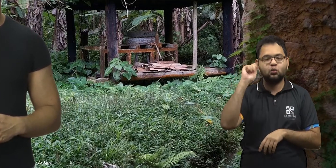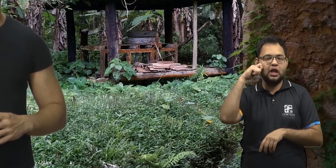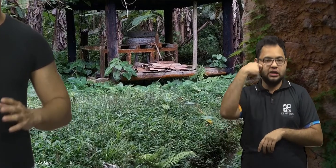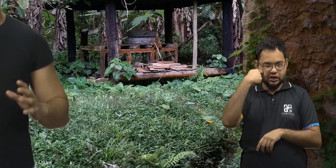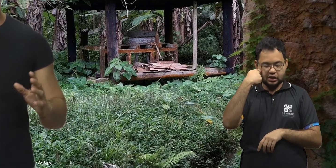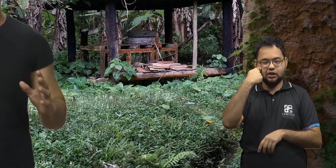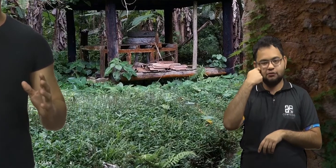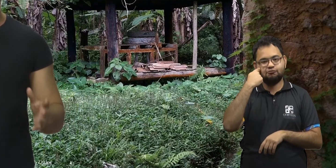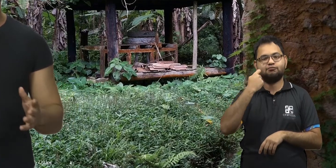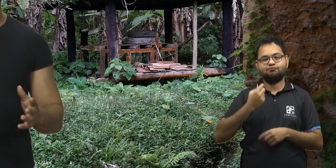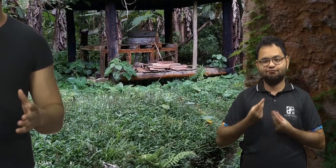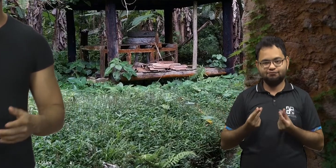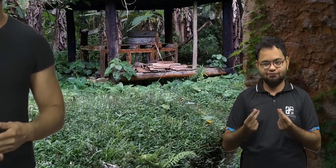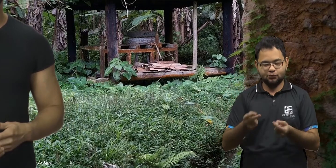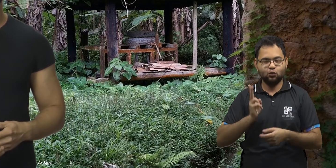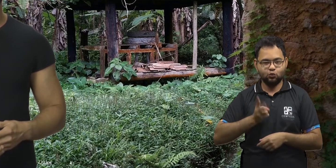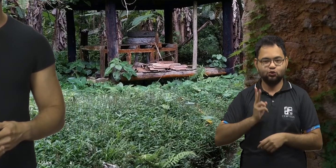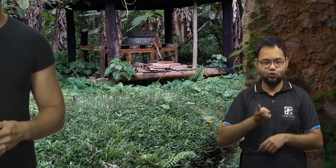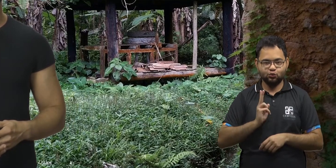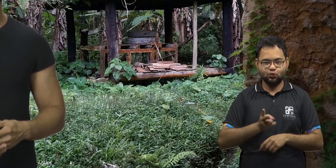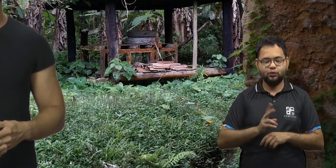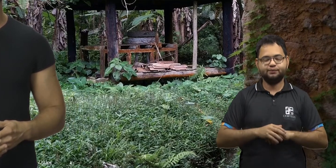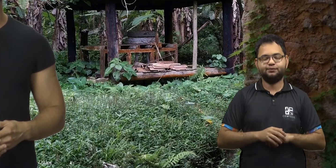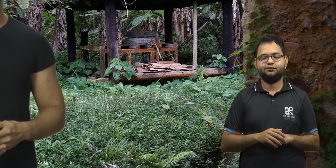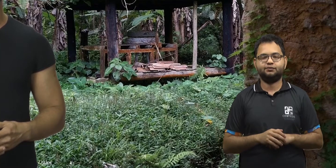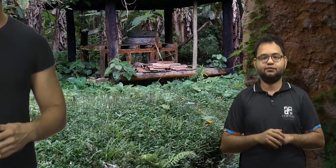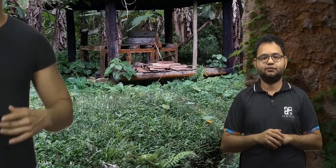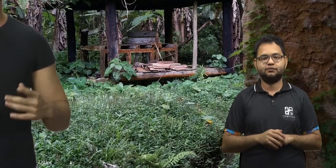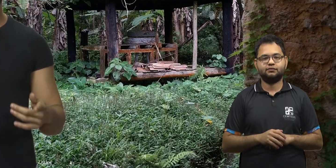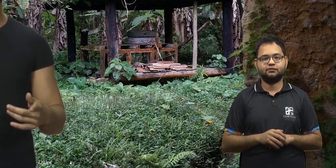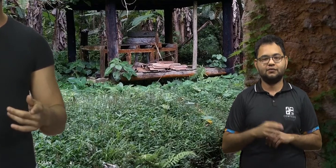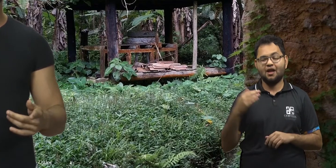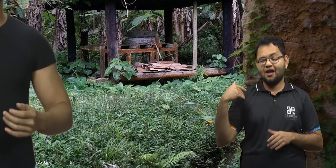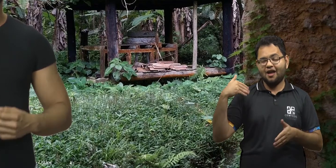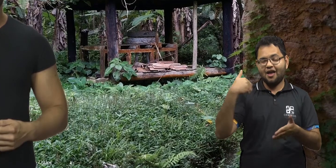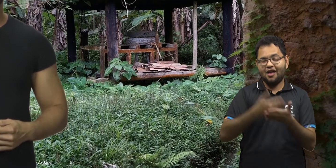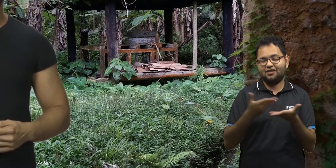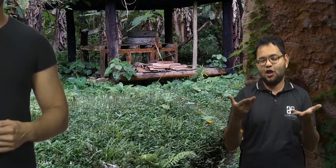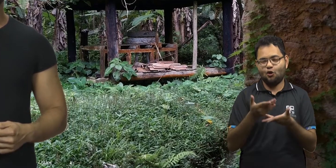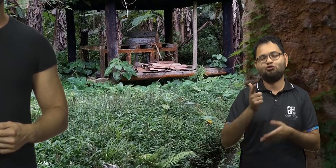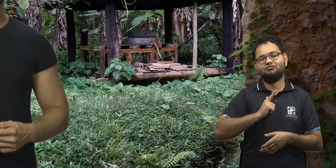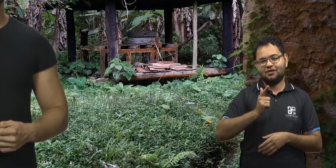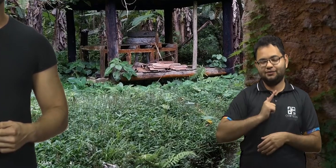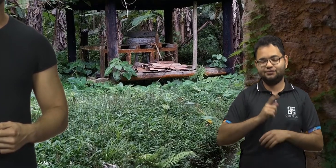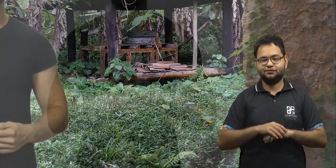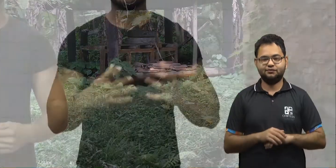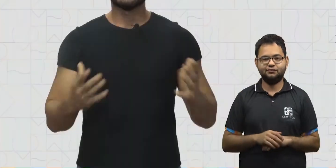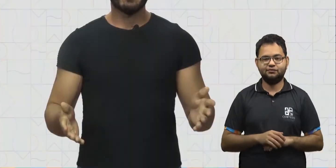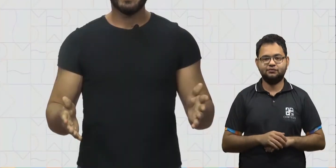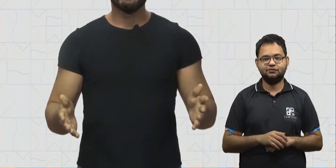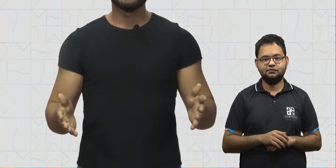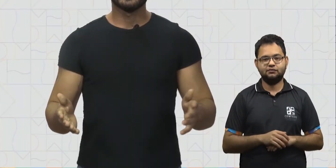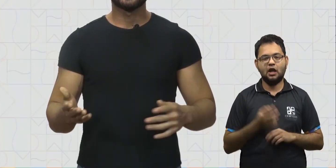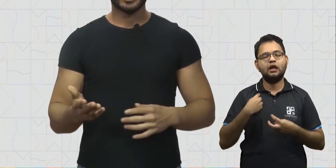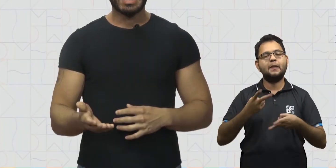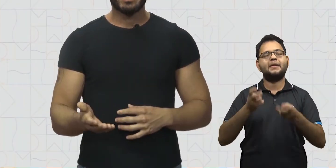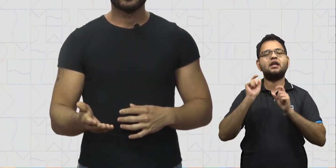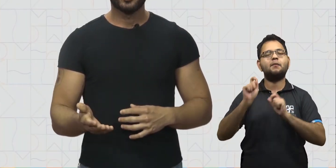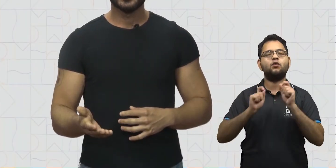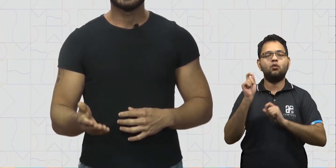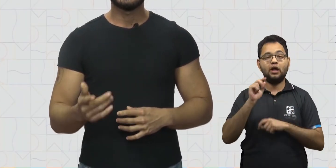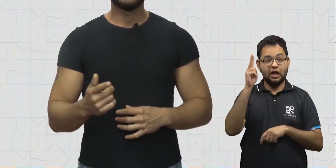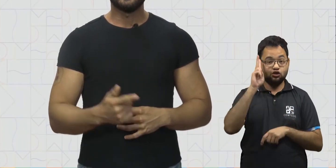sobreviver, mantendo viva a cultura herdada dos antepassados. E isso veio até os dias de hoje. Percebemos na história